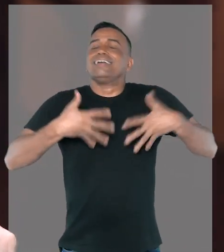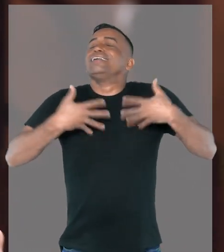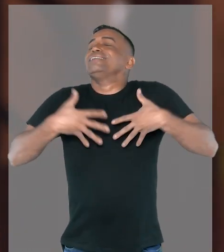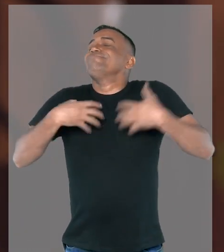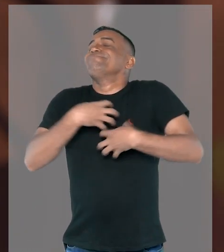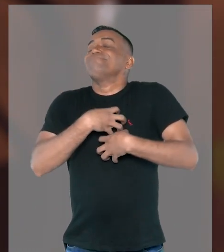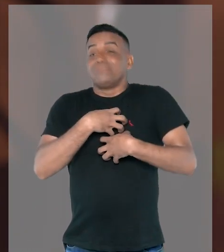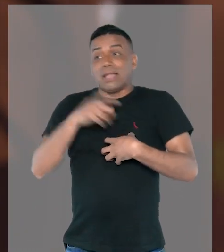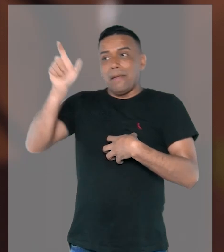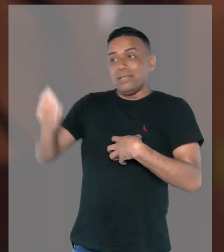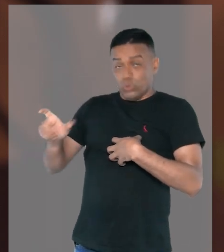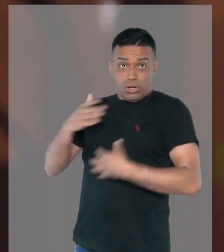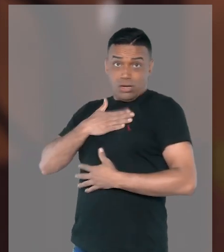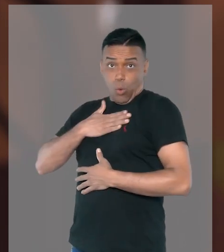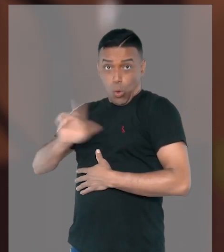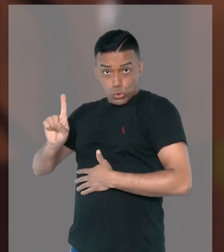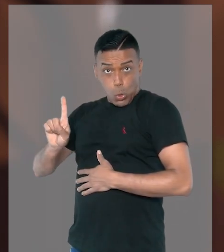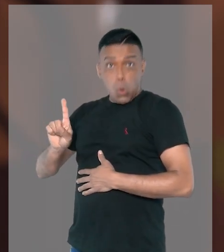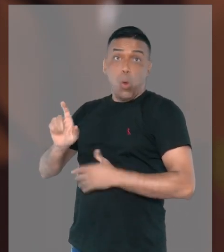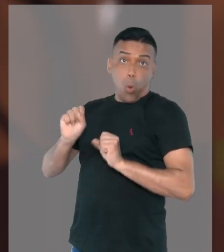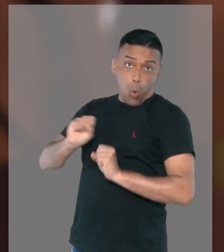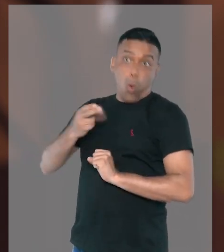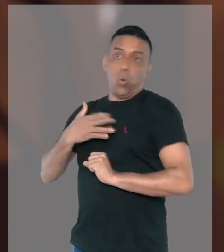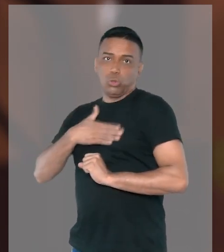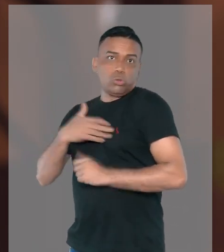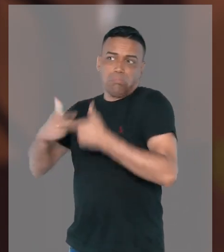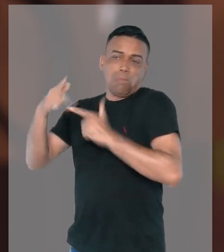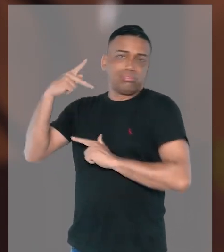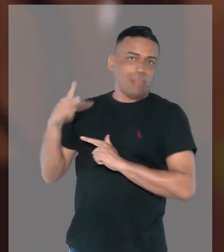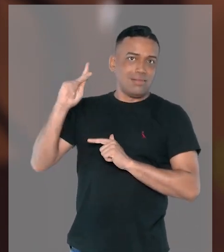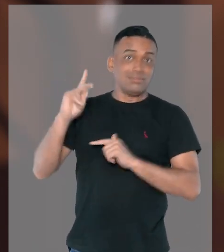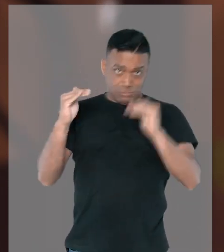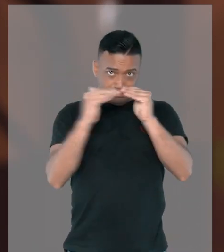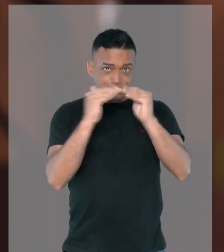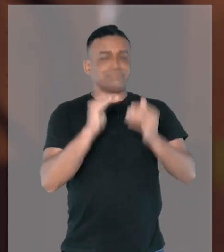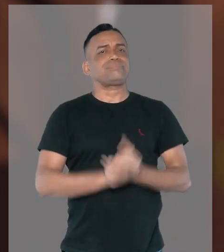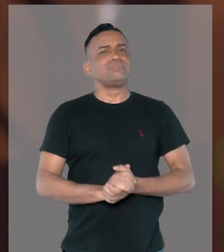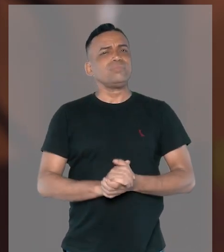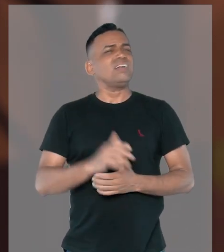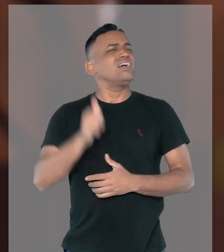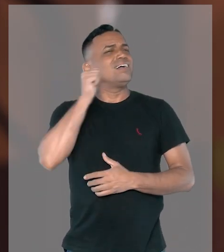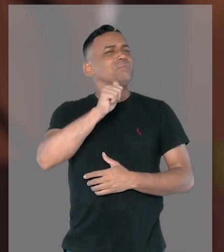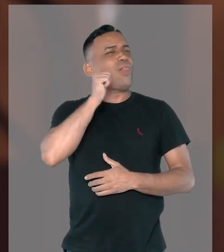A pessoa gostou, não gostou, já é problema dela, né? Vocês não concordam? Uma vez a minha